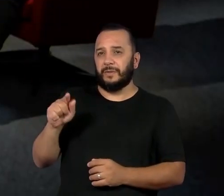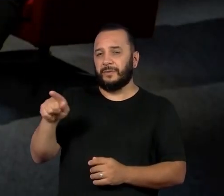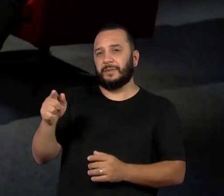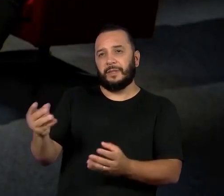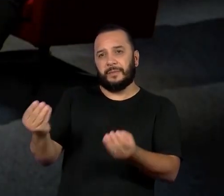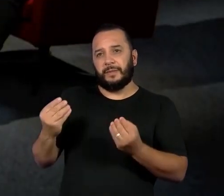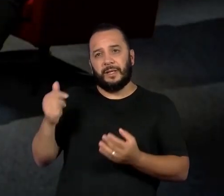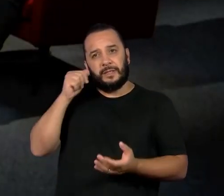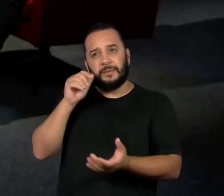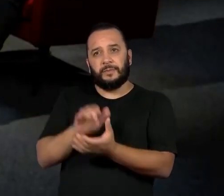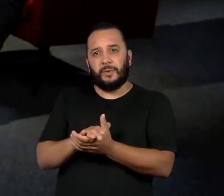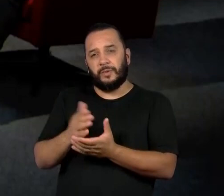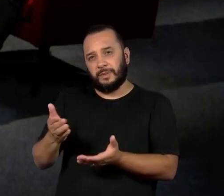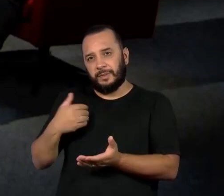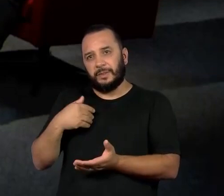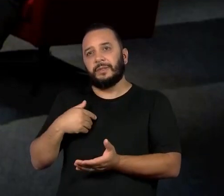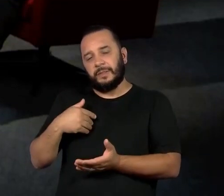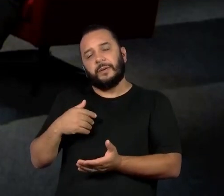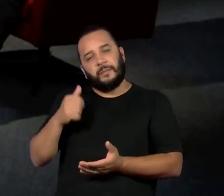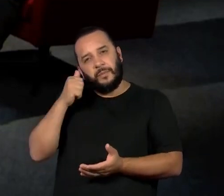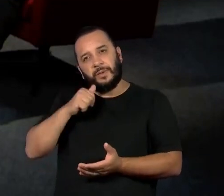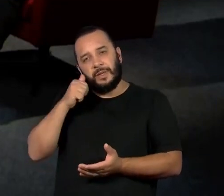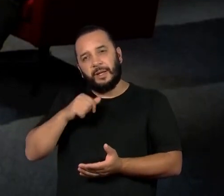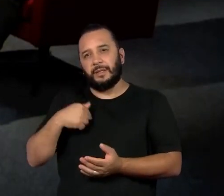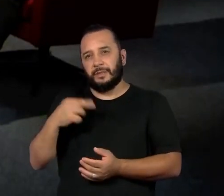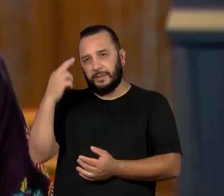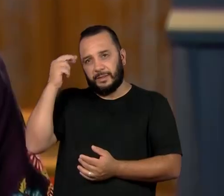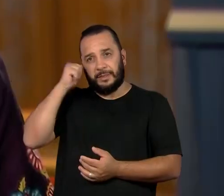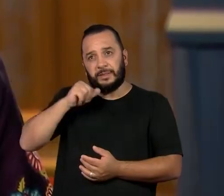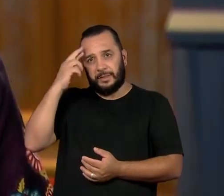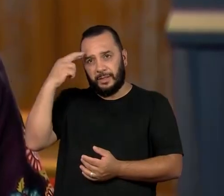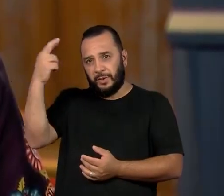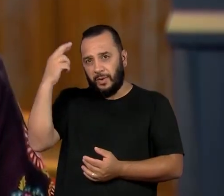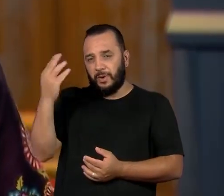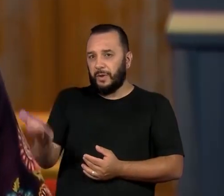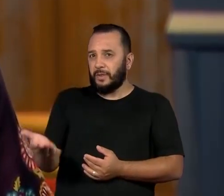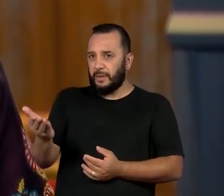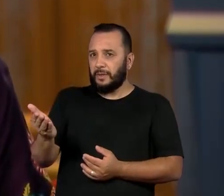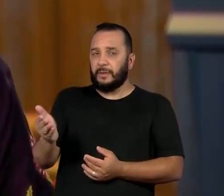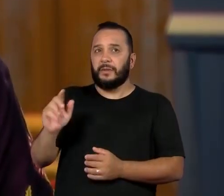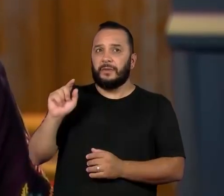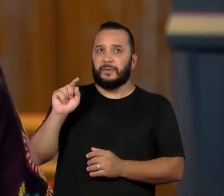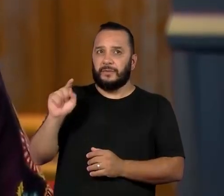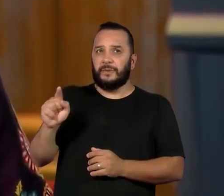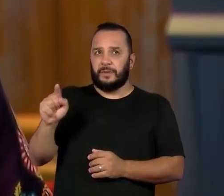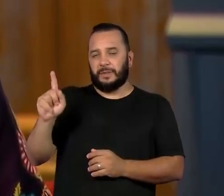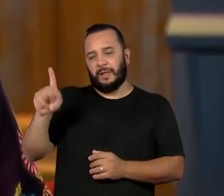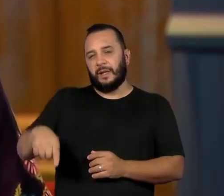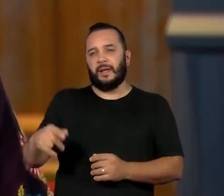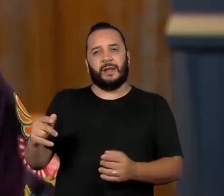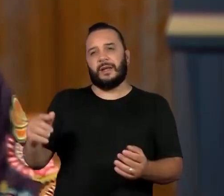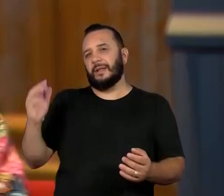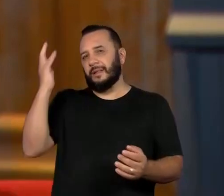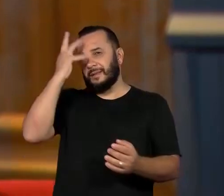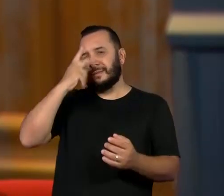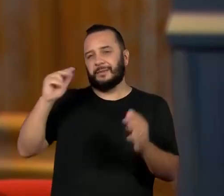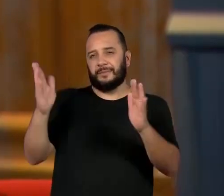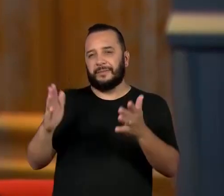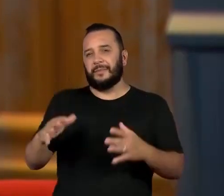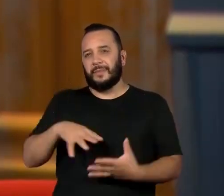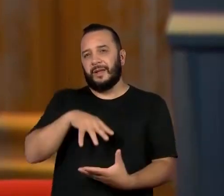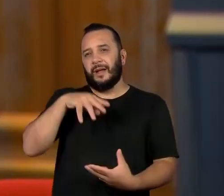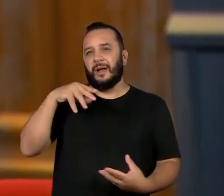esposa por mulher e por senhora que bem vejo nesse ar nesse despejo mui Graciosa Donzela que Voss sois minha alma